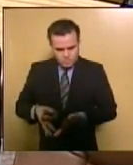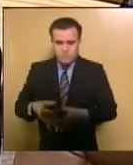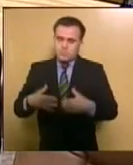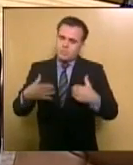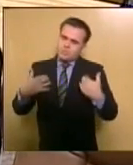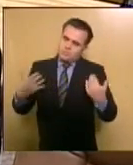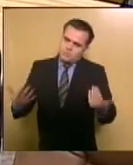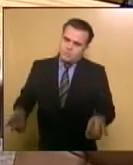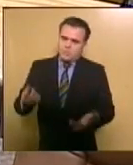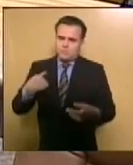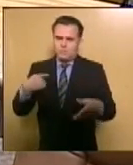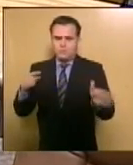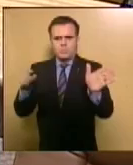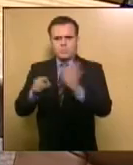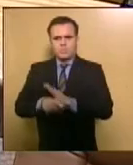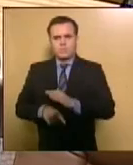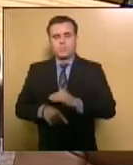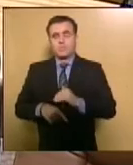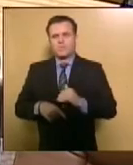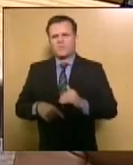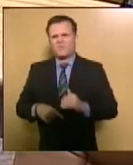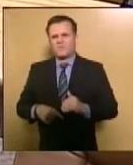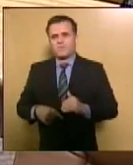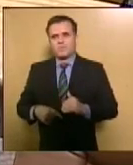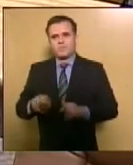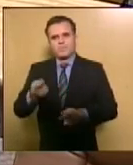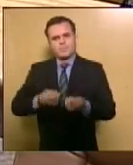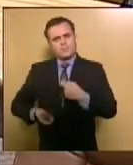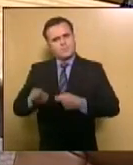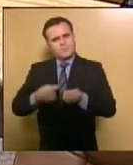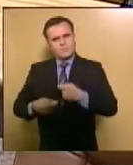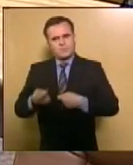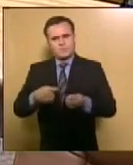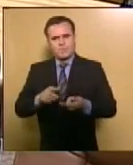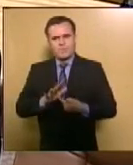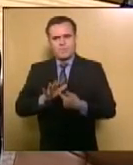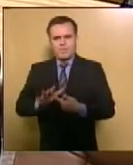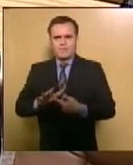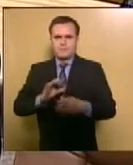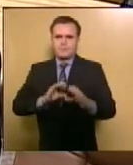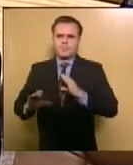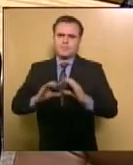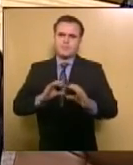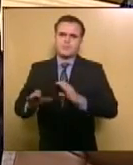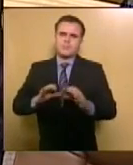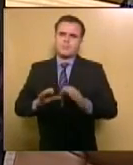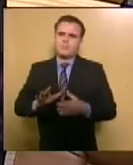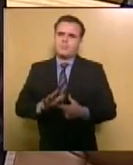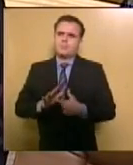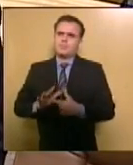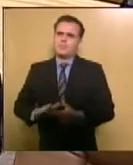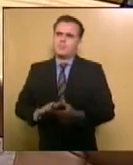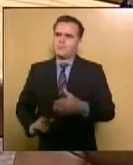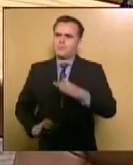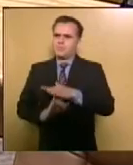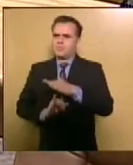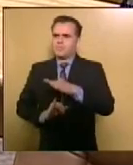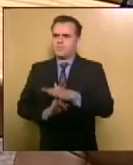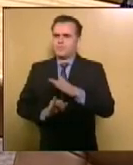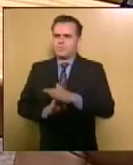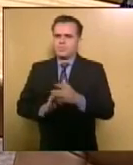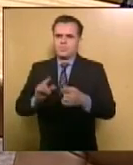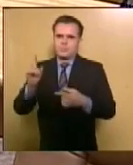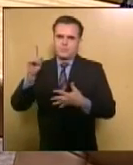que uma pergunta sobre o gerenciamento eh de comunicação institucional que foi um dos